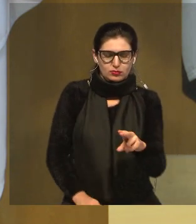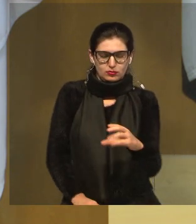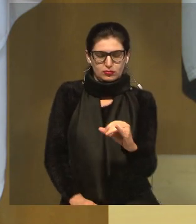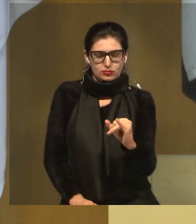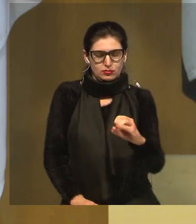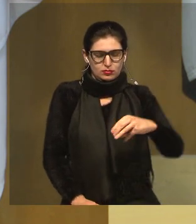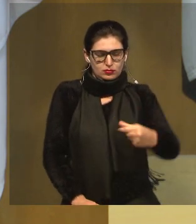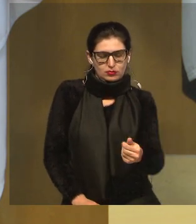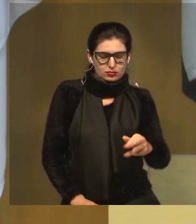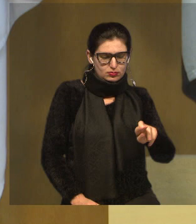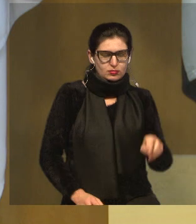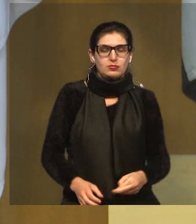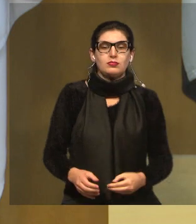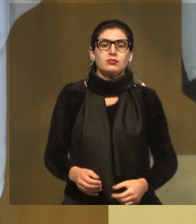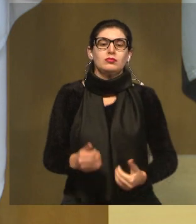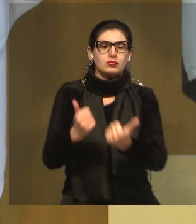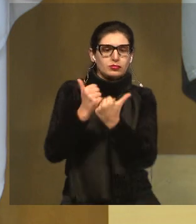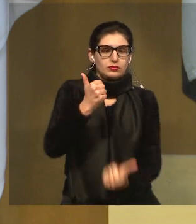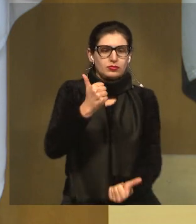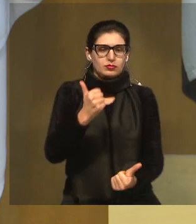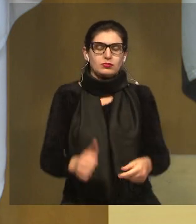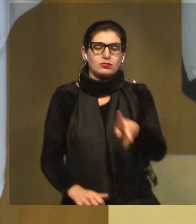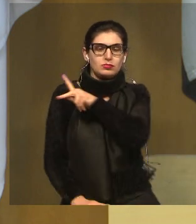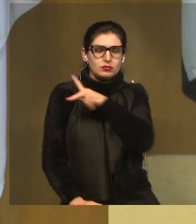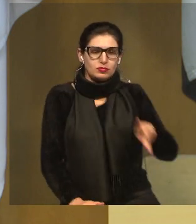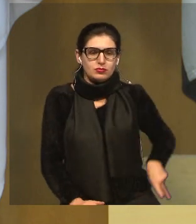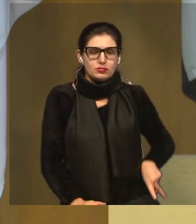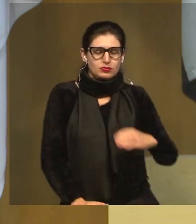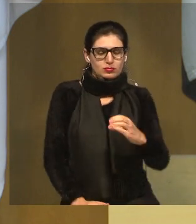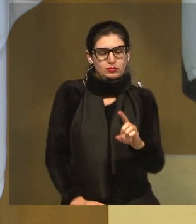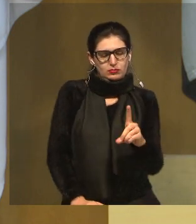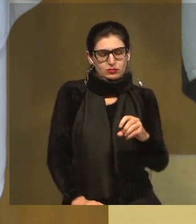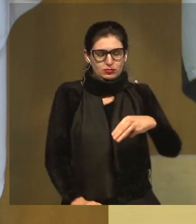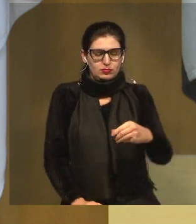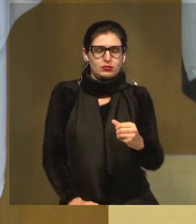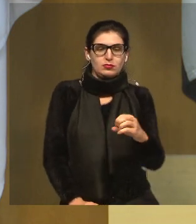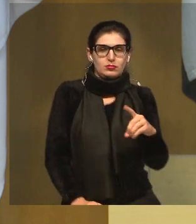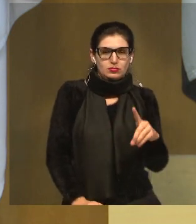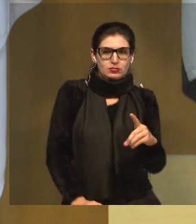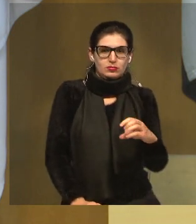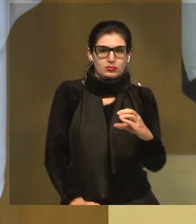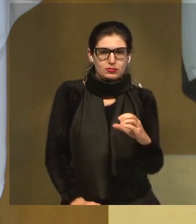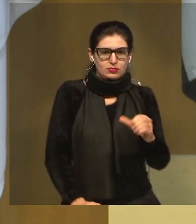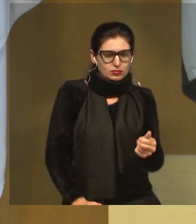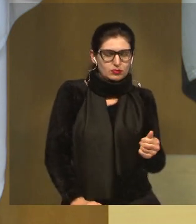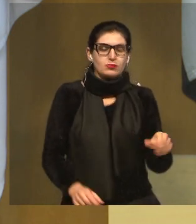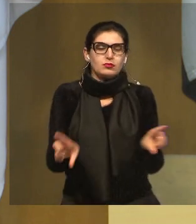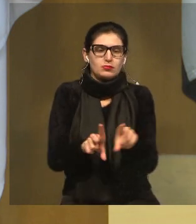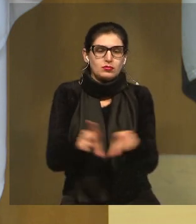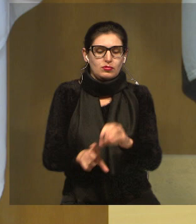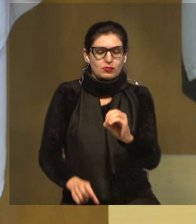de Oliveira, vice-presidente do CMDCA, representando o CMDCA e a OAB.